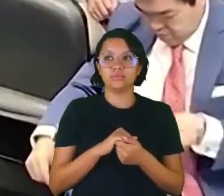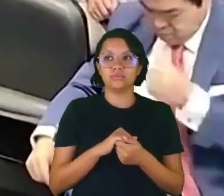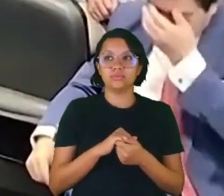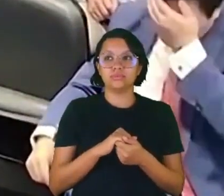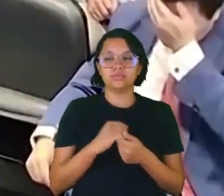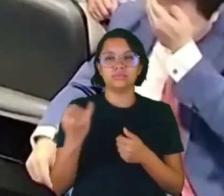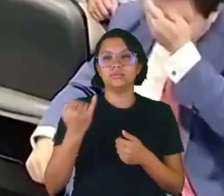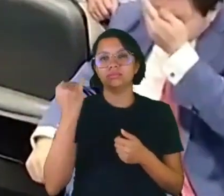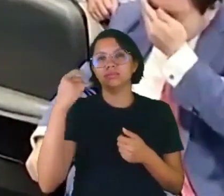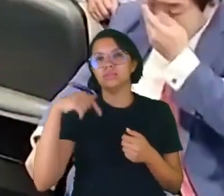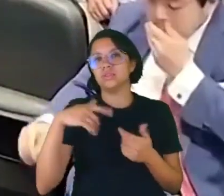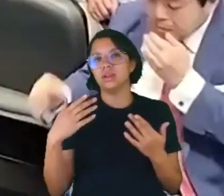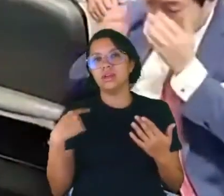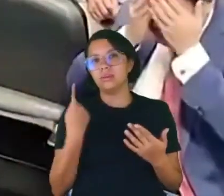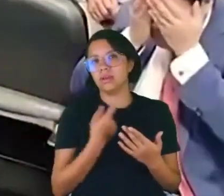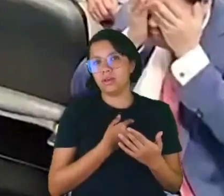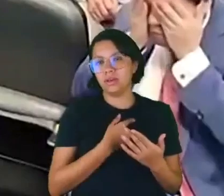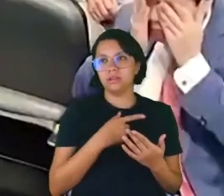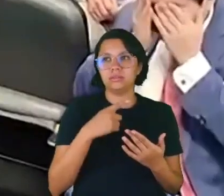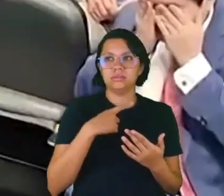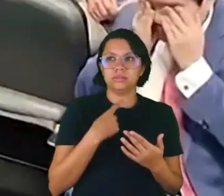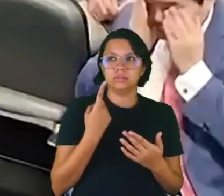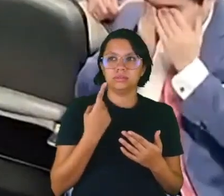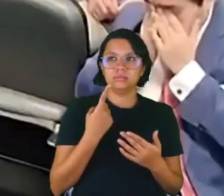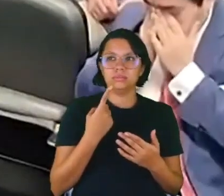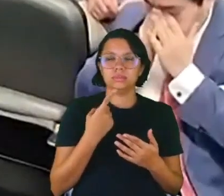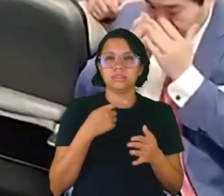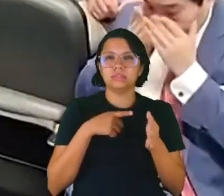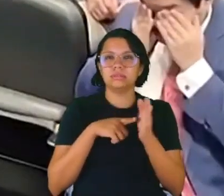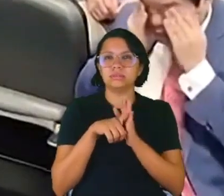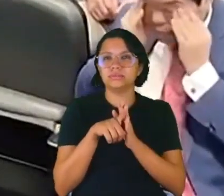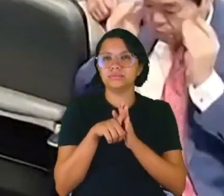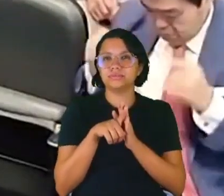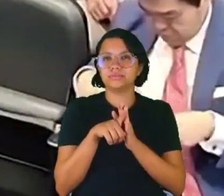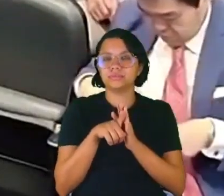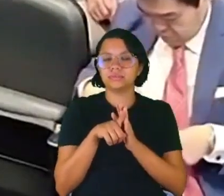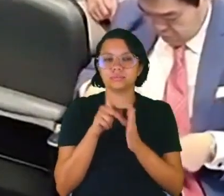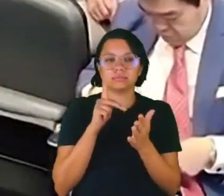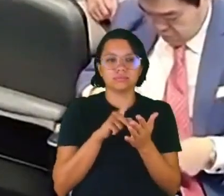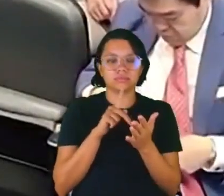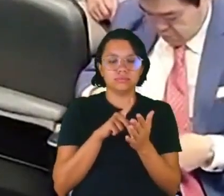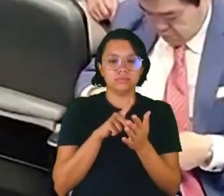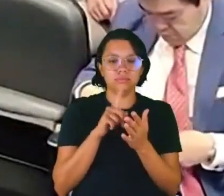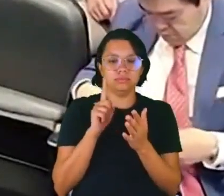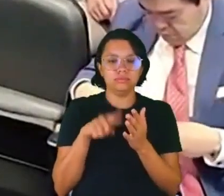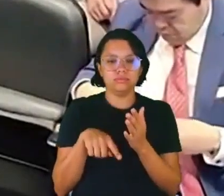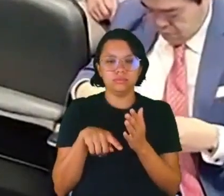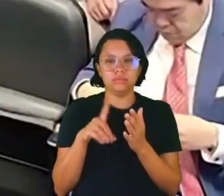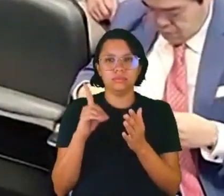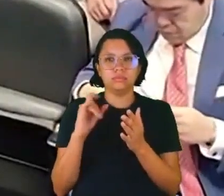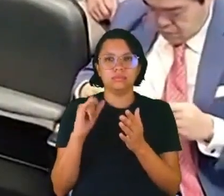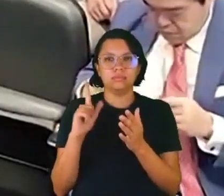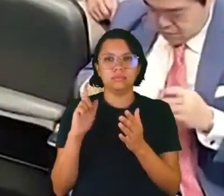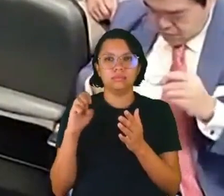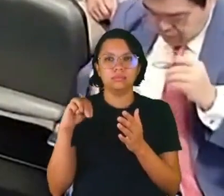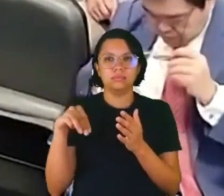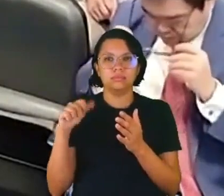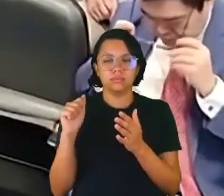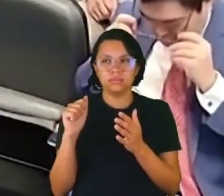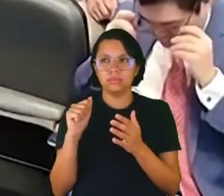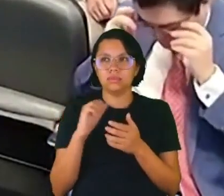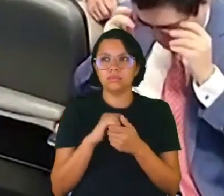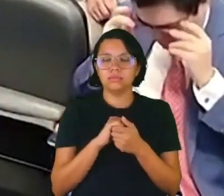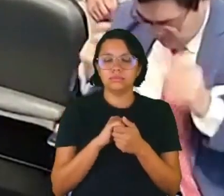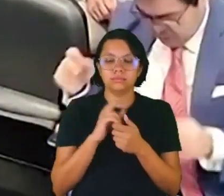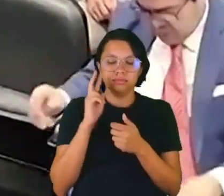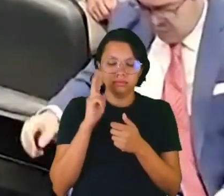muito importante aqui para nós, né? Eu tenho uma questão que, na verdade, é um dilema até, que eu